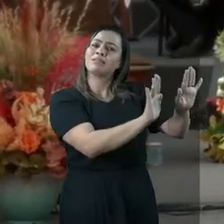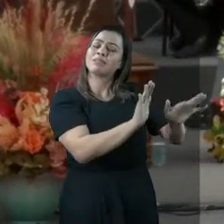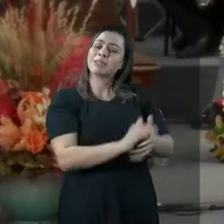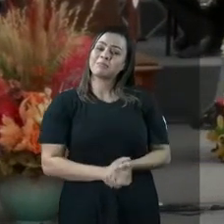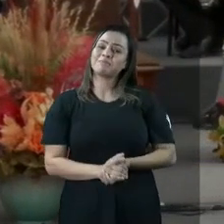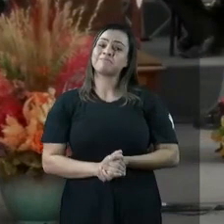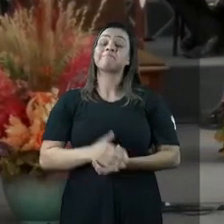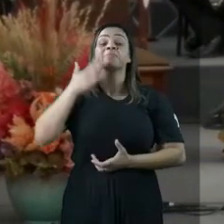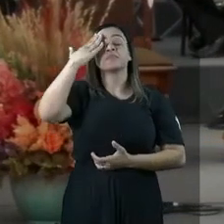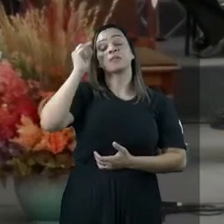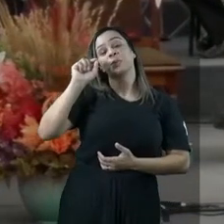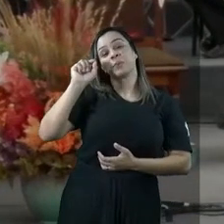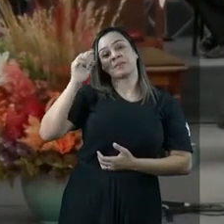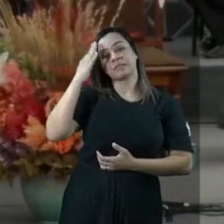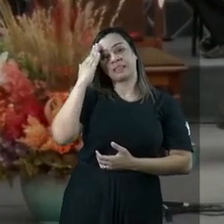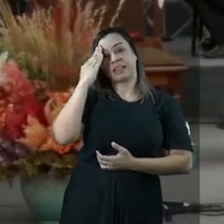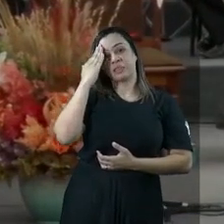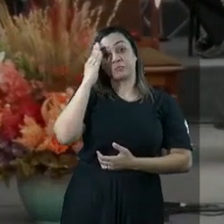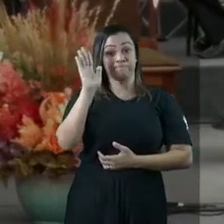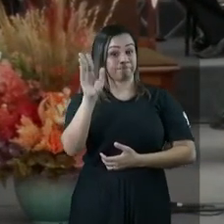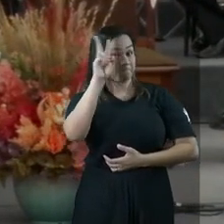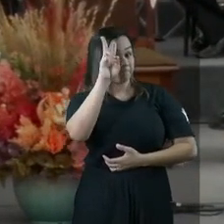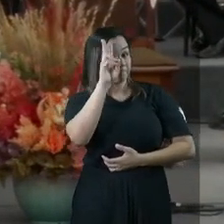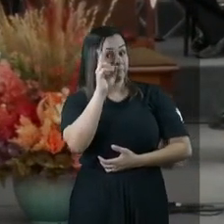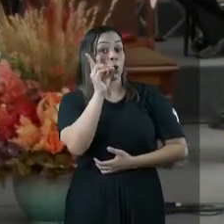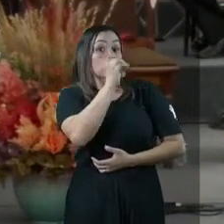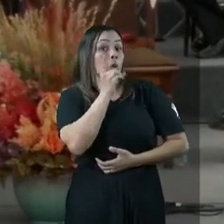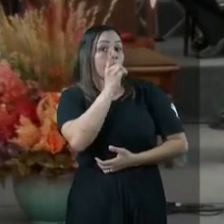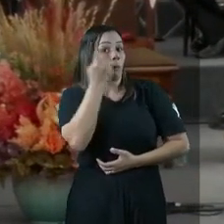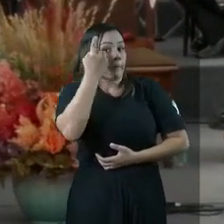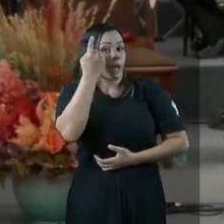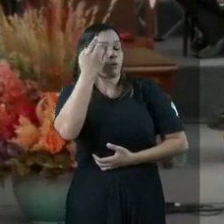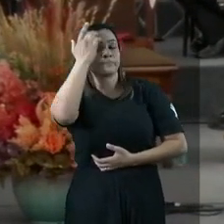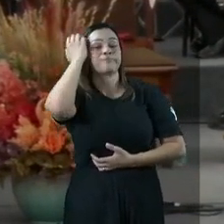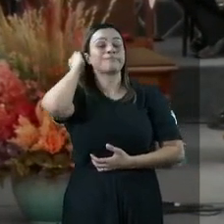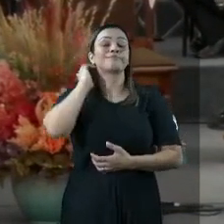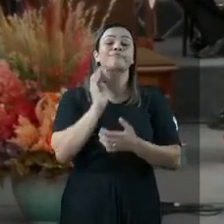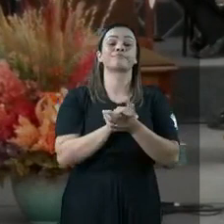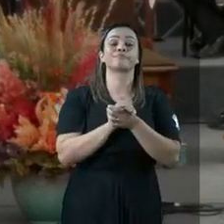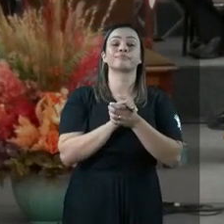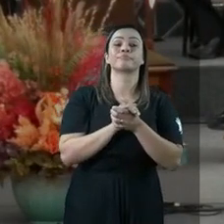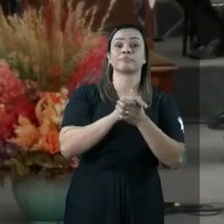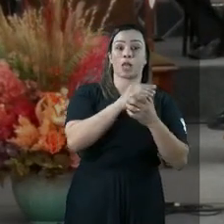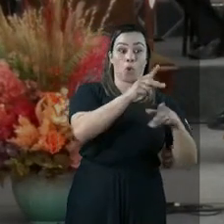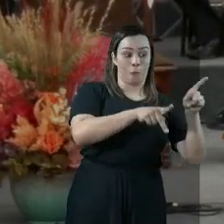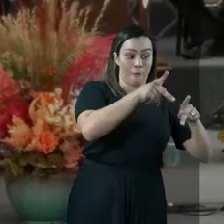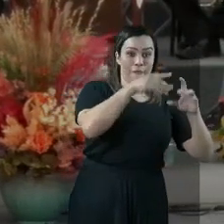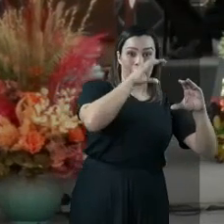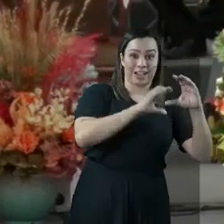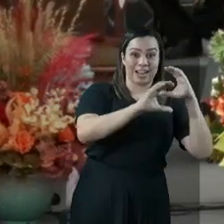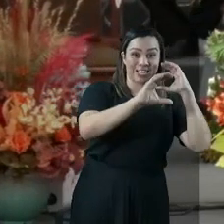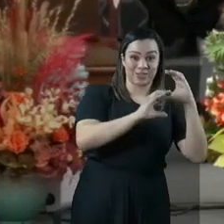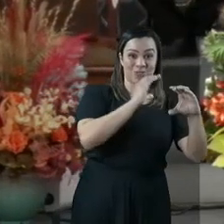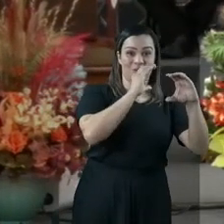Sabe o que é isso aqui? No primeiro domingo, alguém canta para ele e rejeita e crucifica ele. Mas no